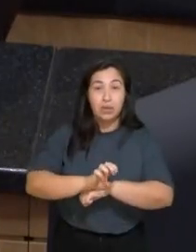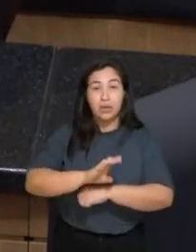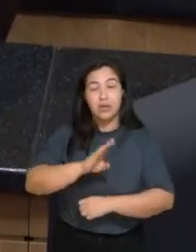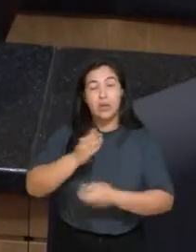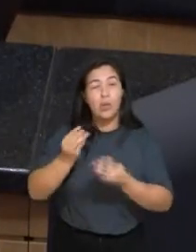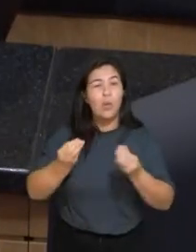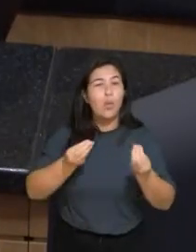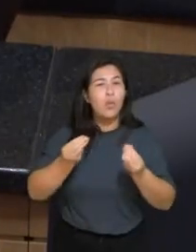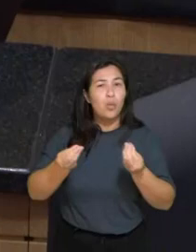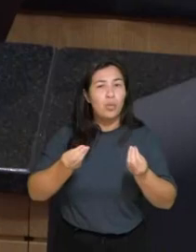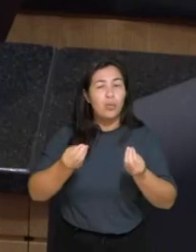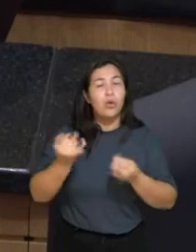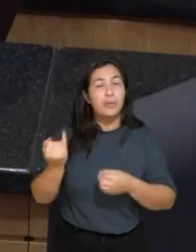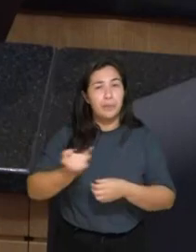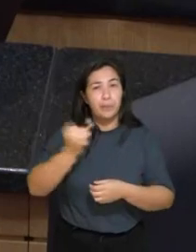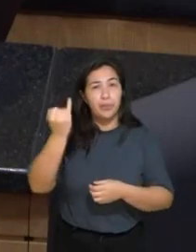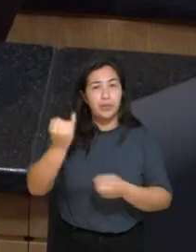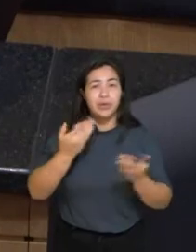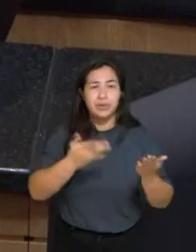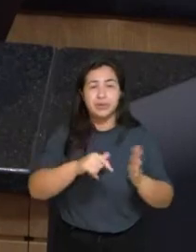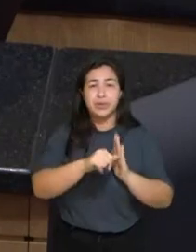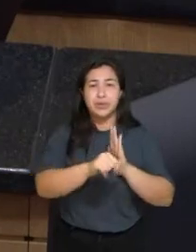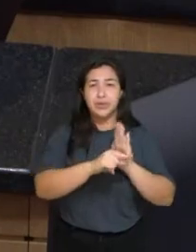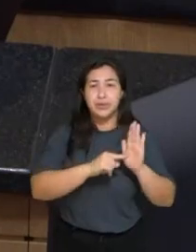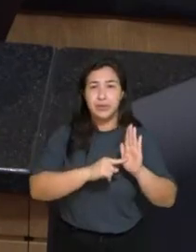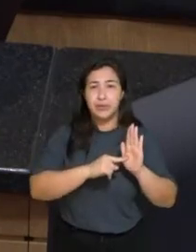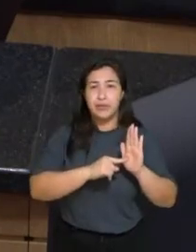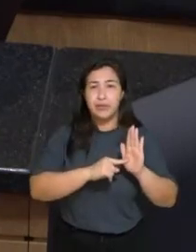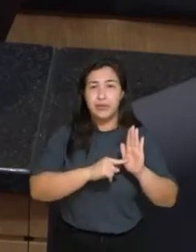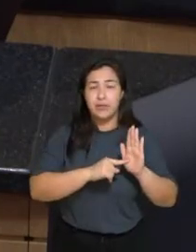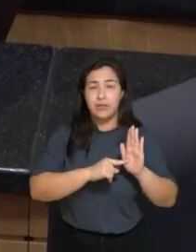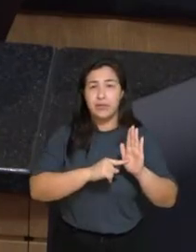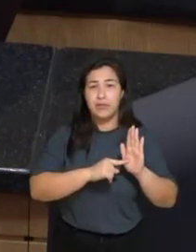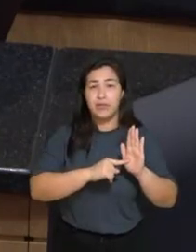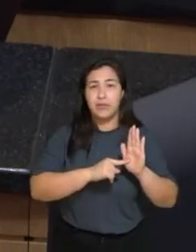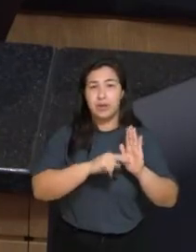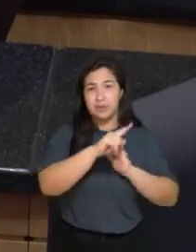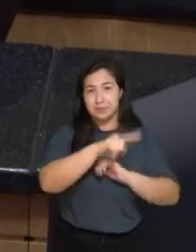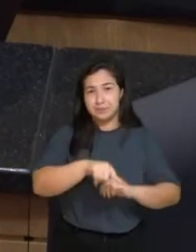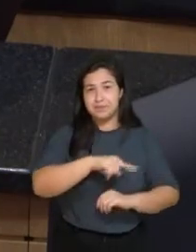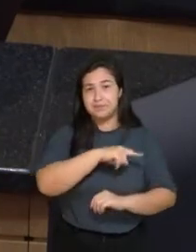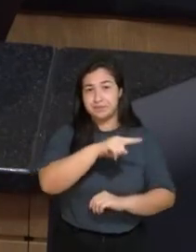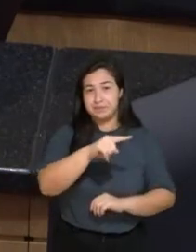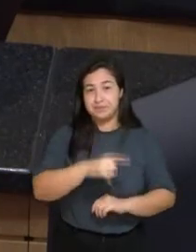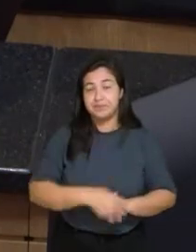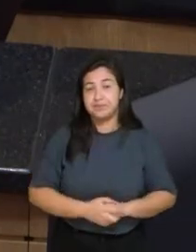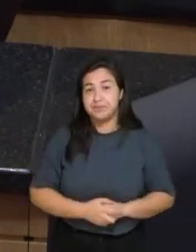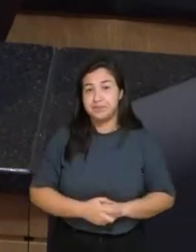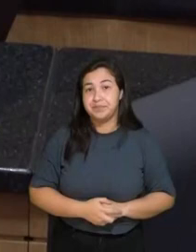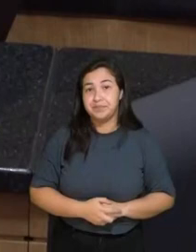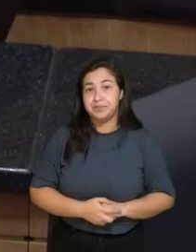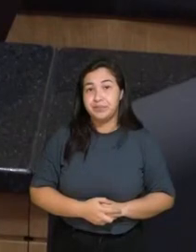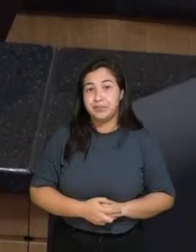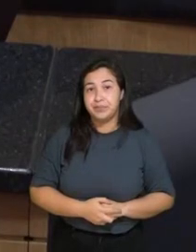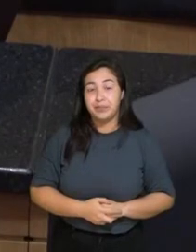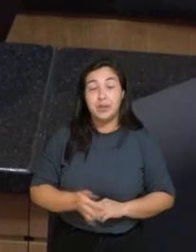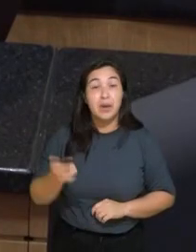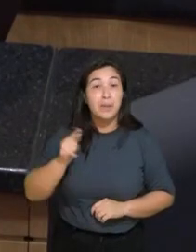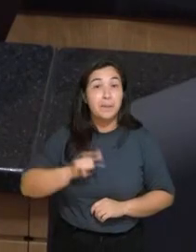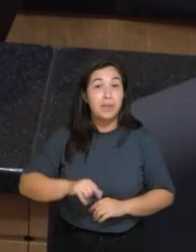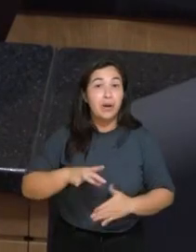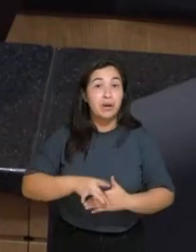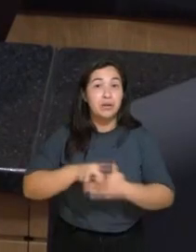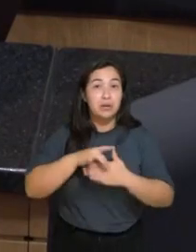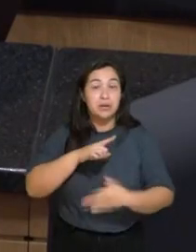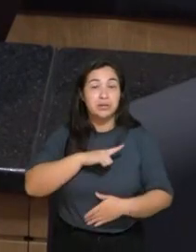importância da derrubada do veto de hoje. O próprio governador entendeu ser pertinente e, através da liderança do governo